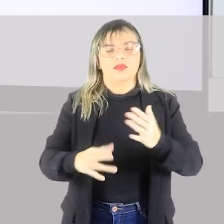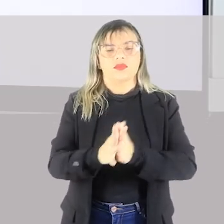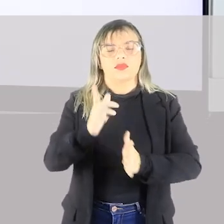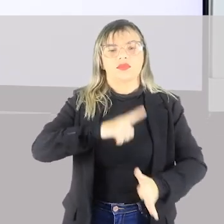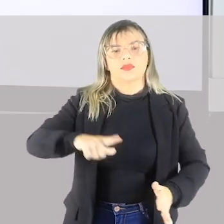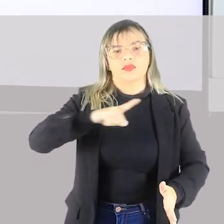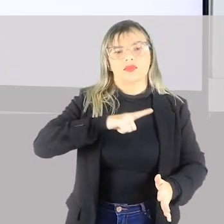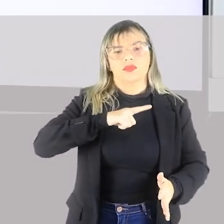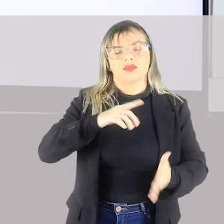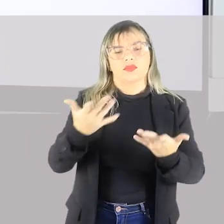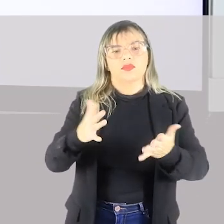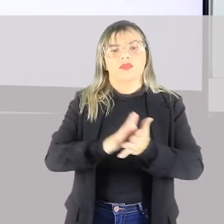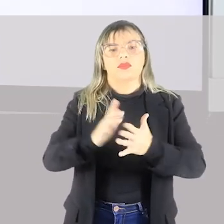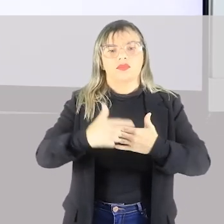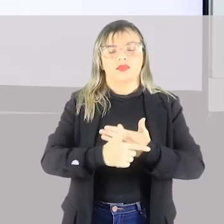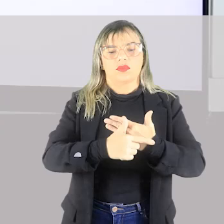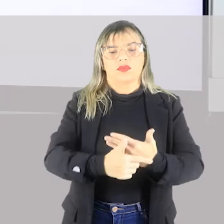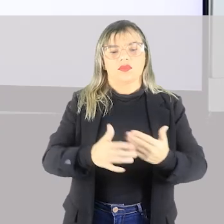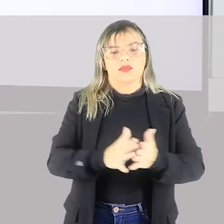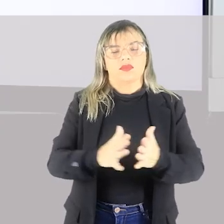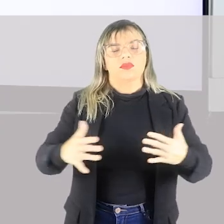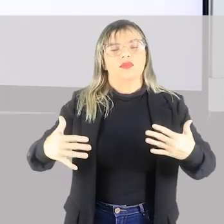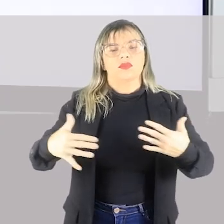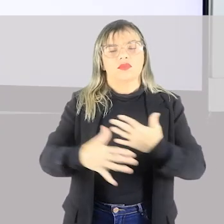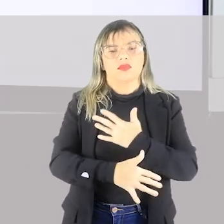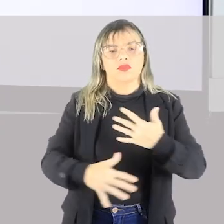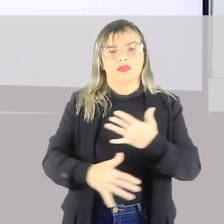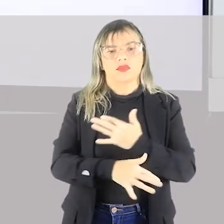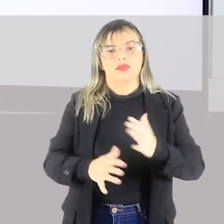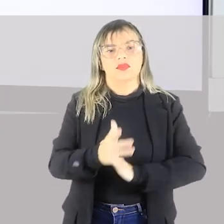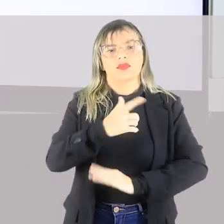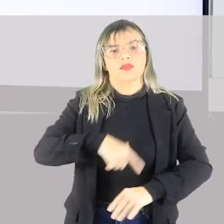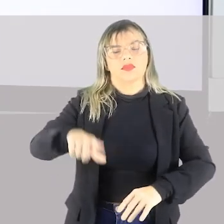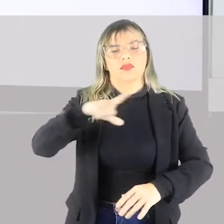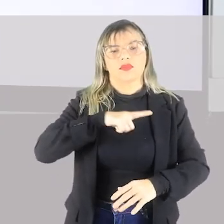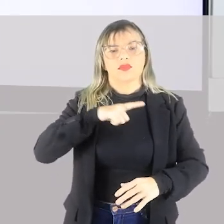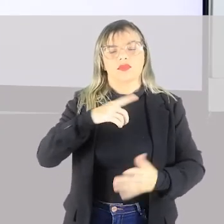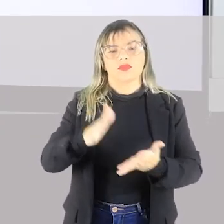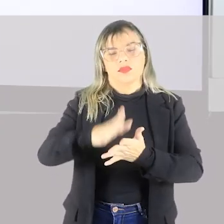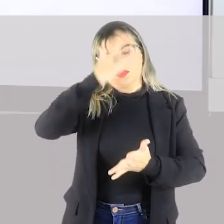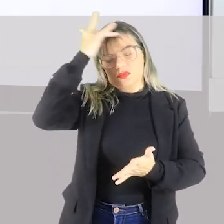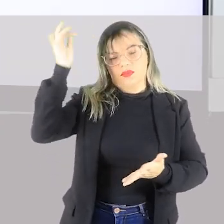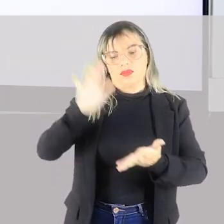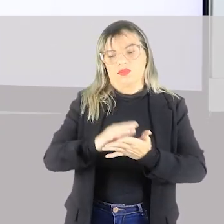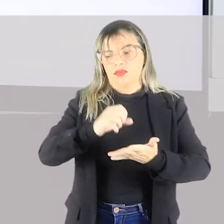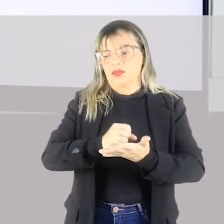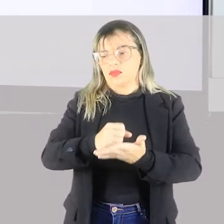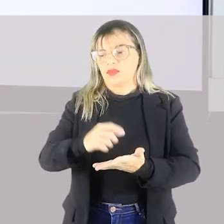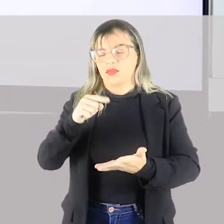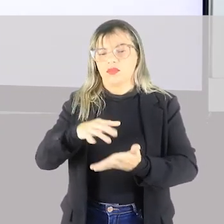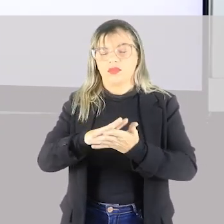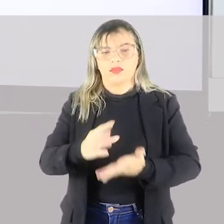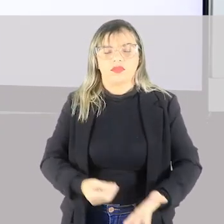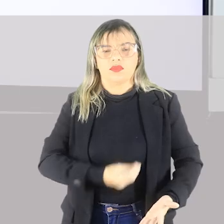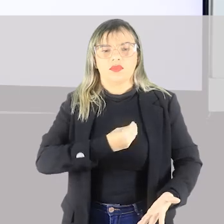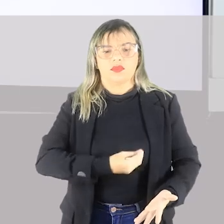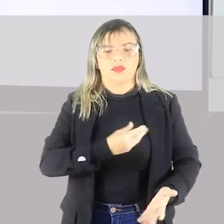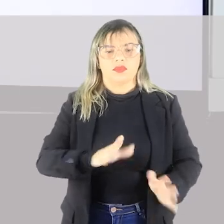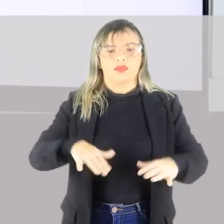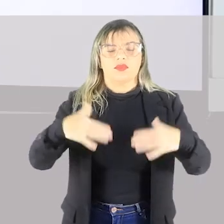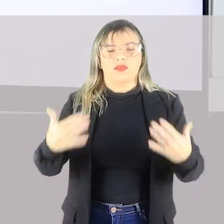tem funções que devem atender as pessoas que habitam ali, aos seus